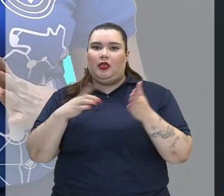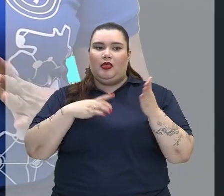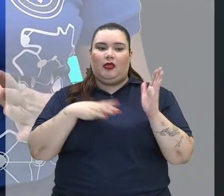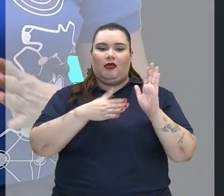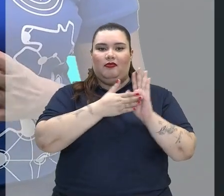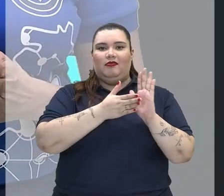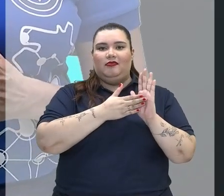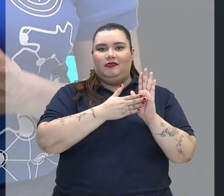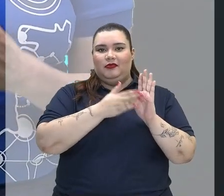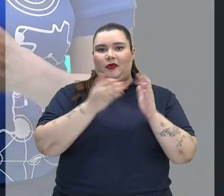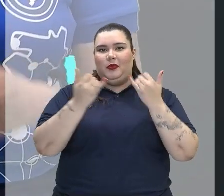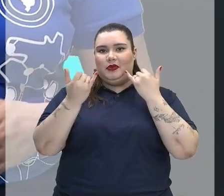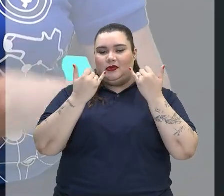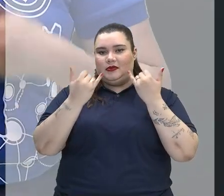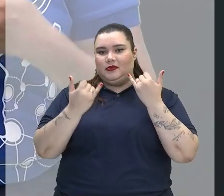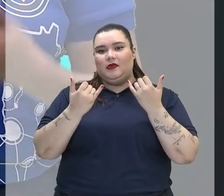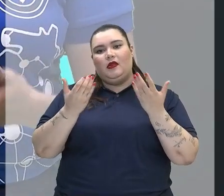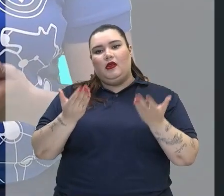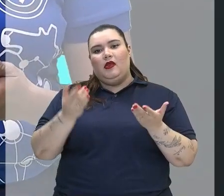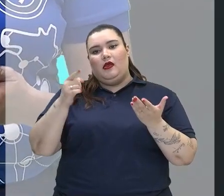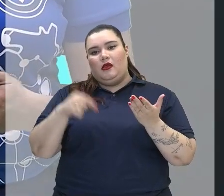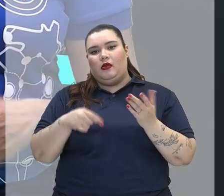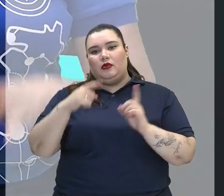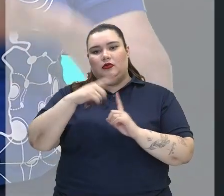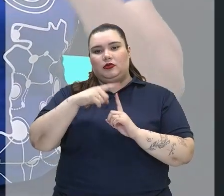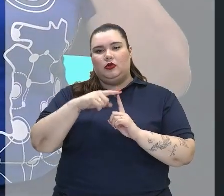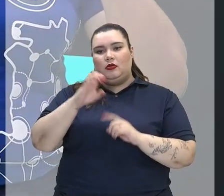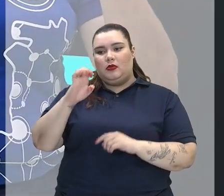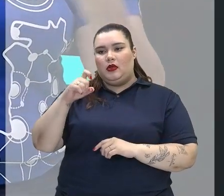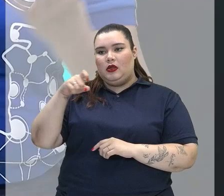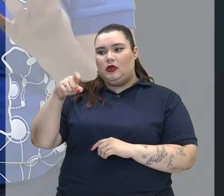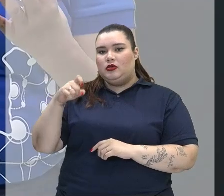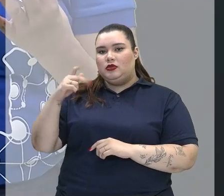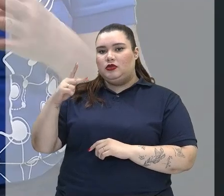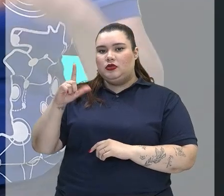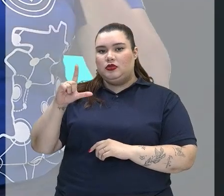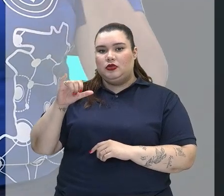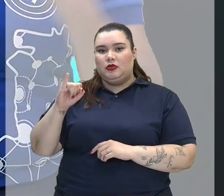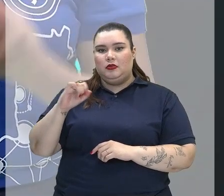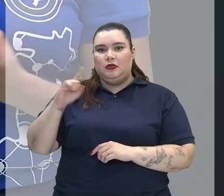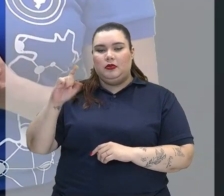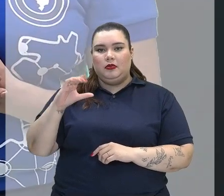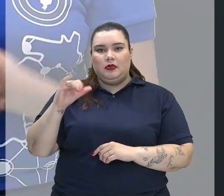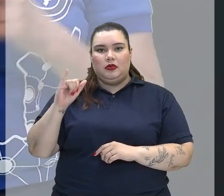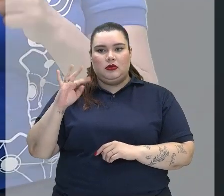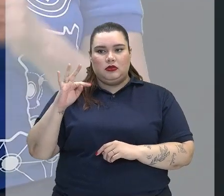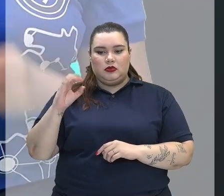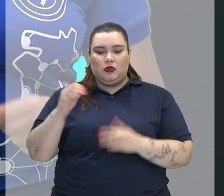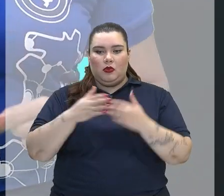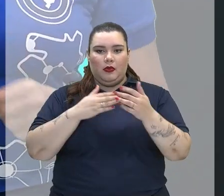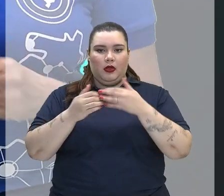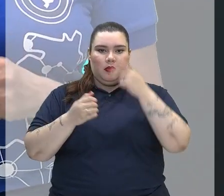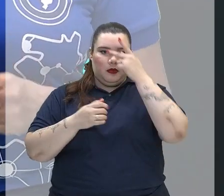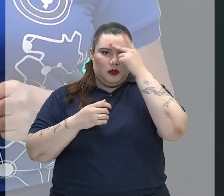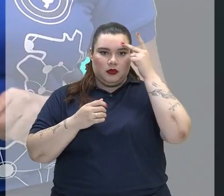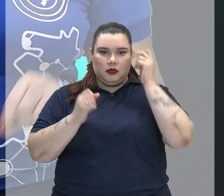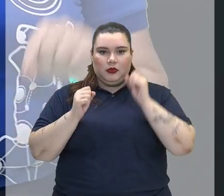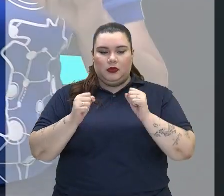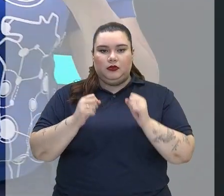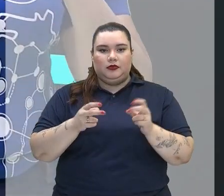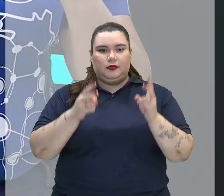no texto. Então isso é explícito, já está claro, qualquer um pode ver. Vamos para o